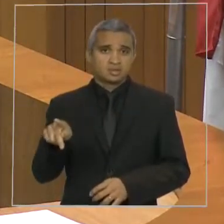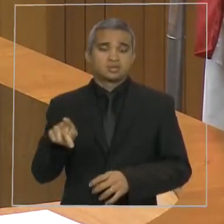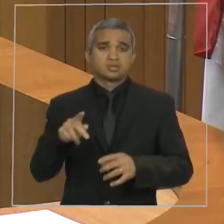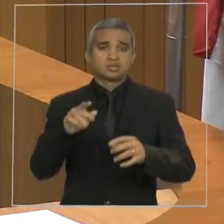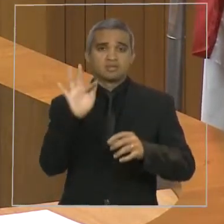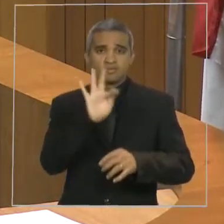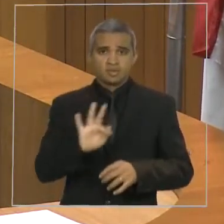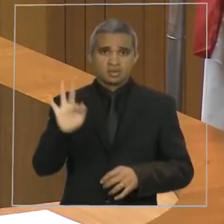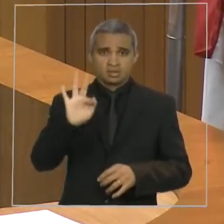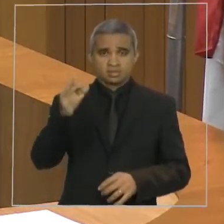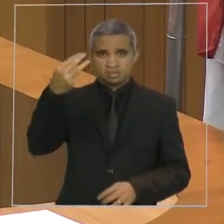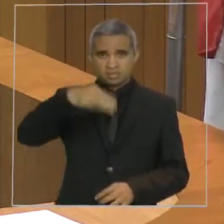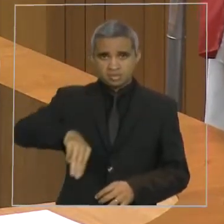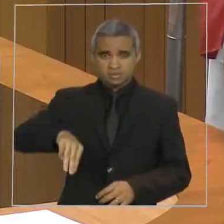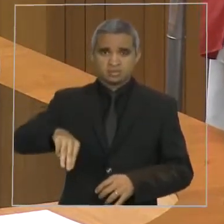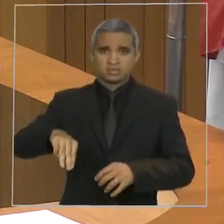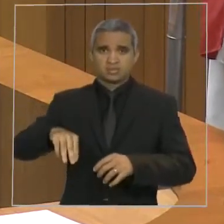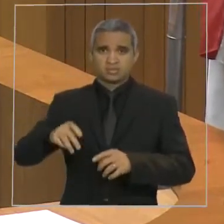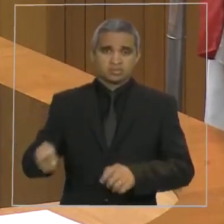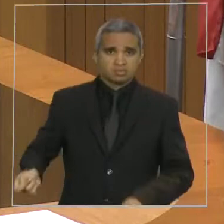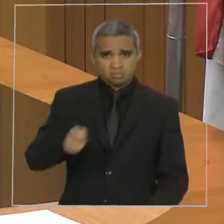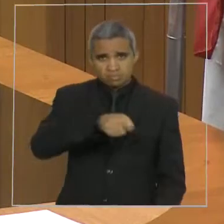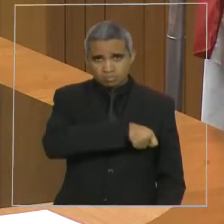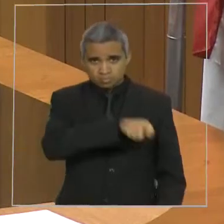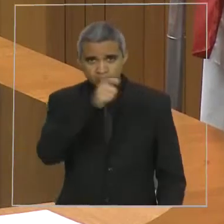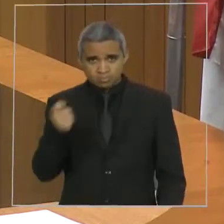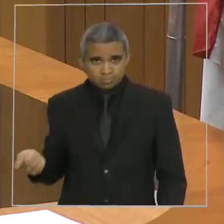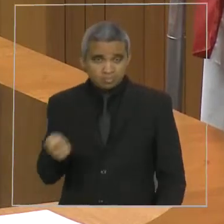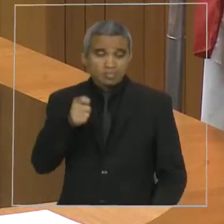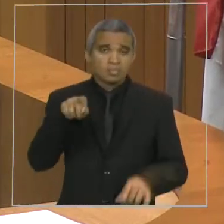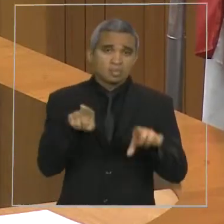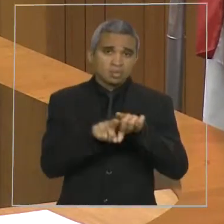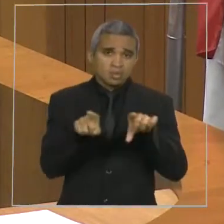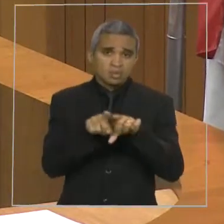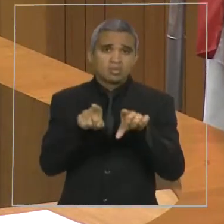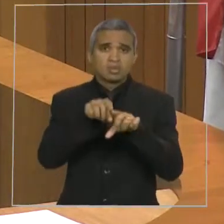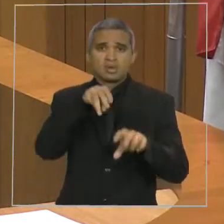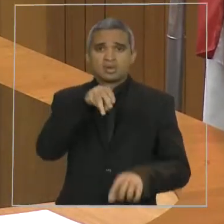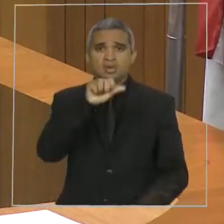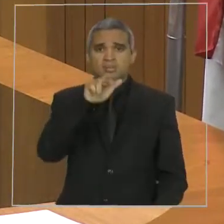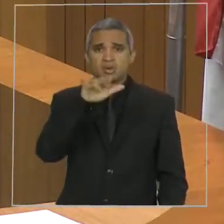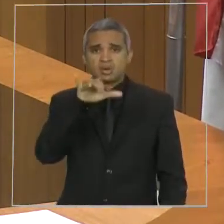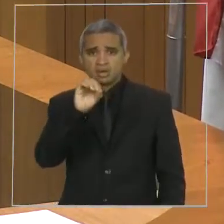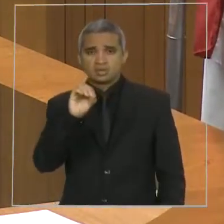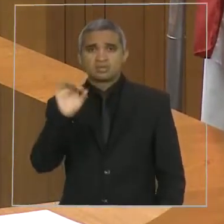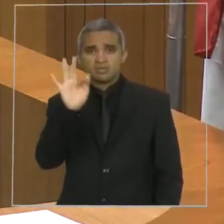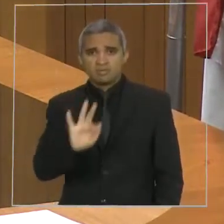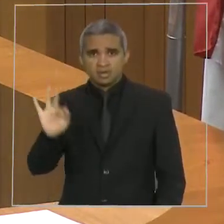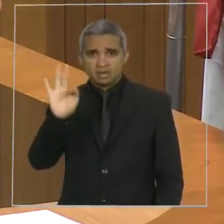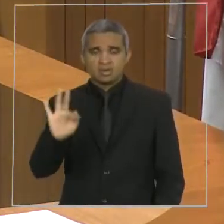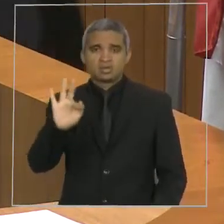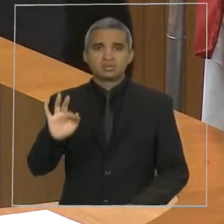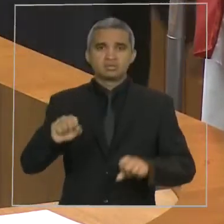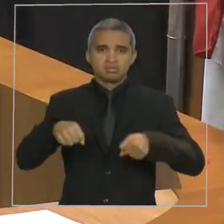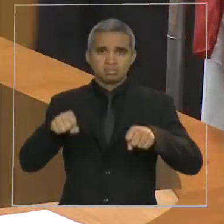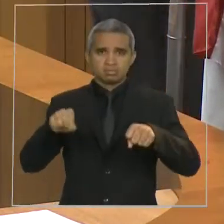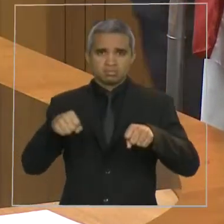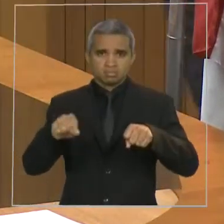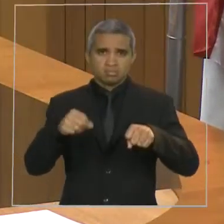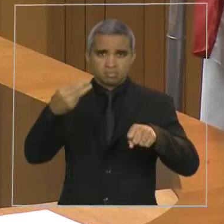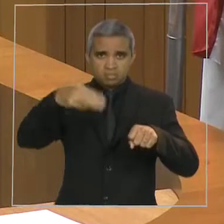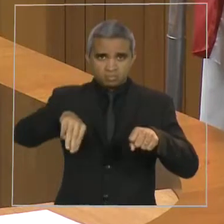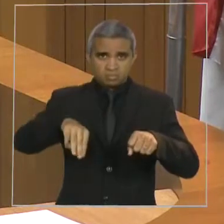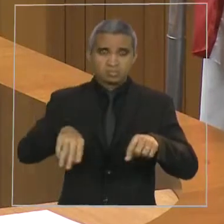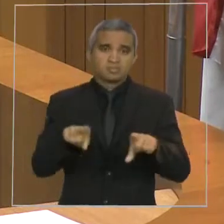senhor Márcio Souza, presidente da Federação de Motociclismo do Maranhão, a senhora Leninha,